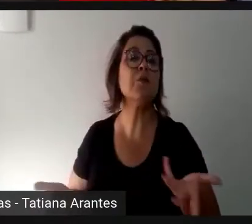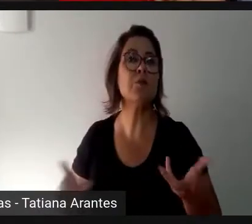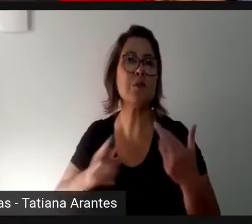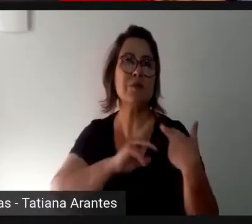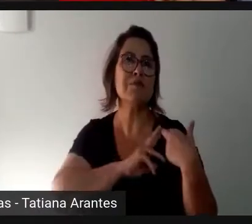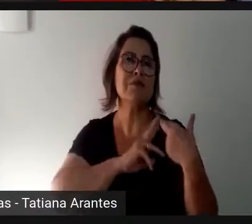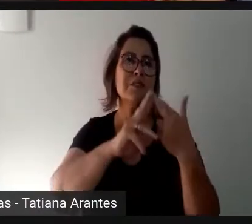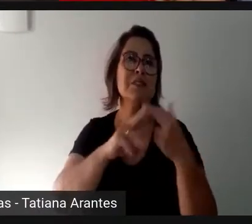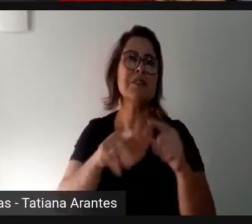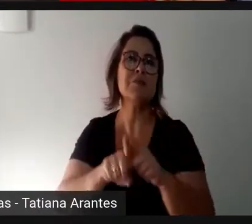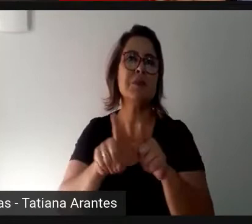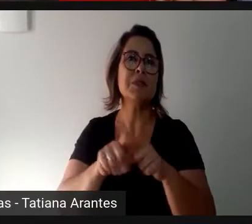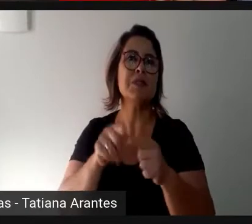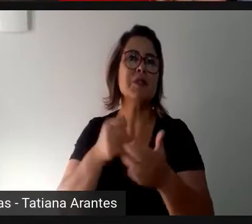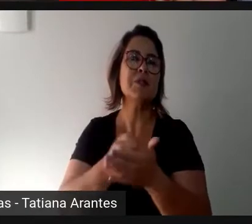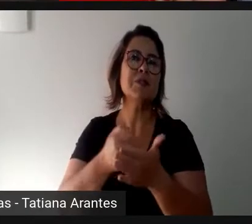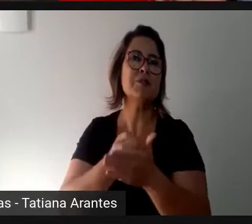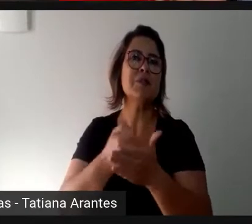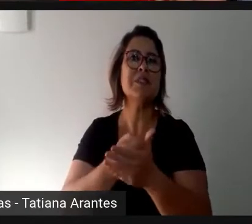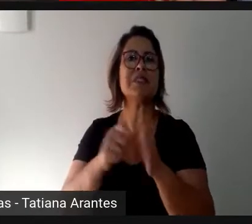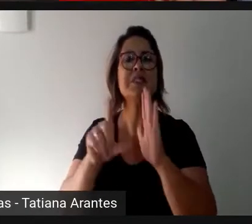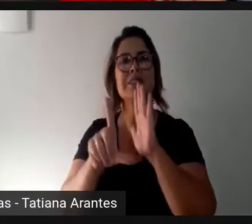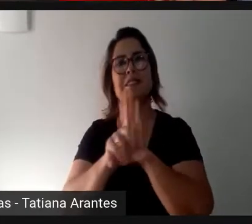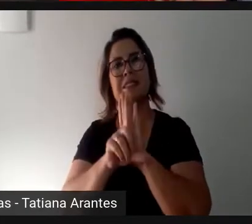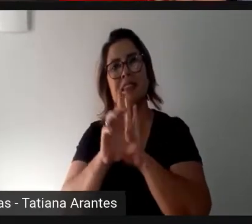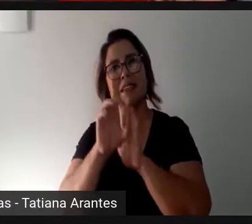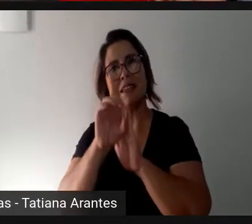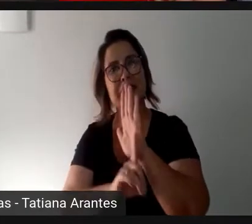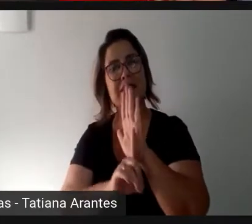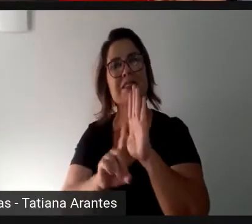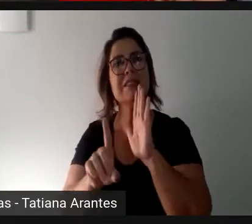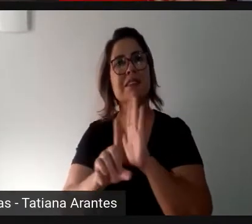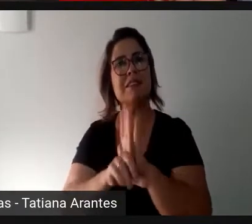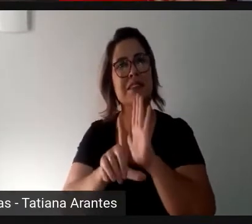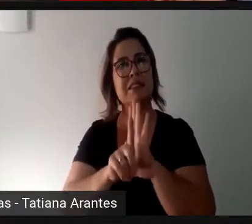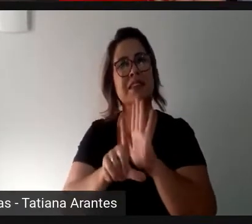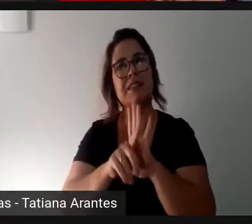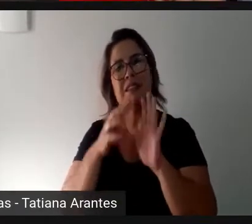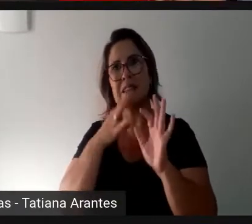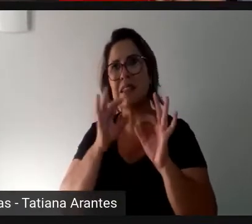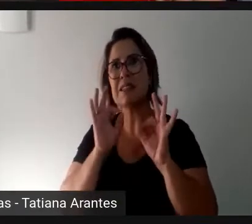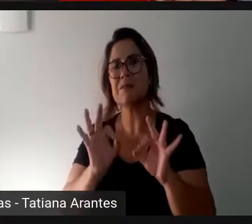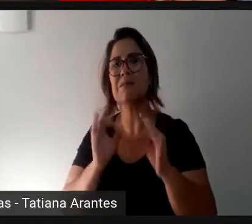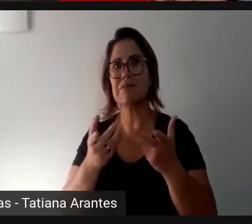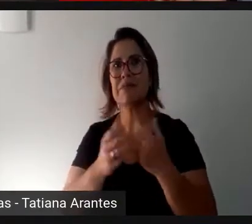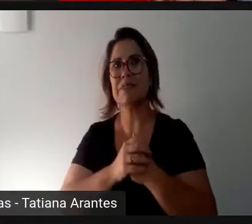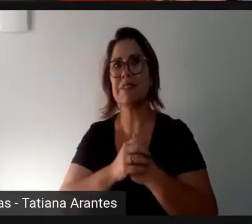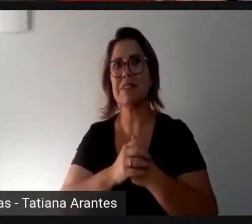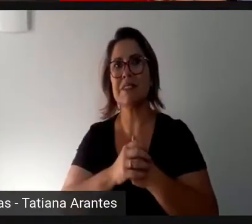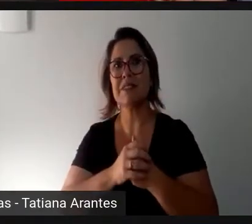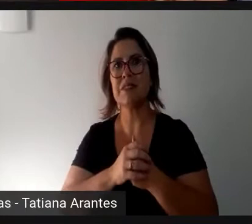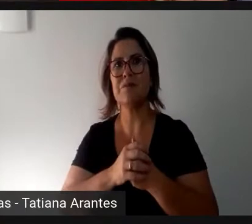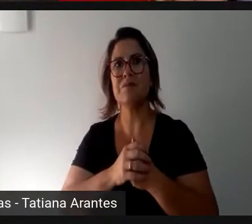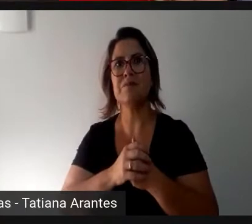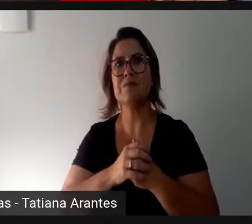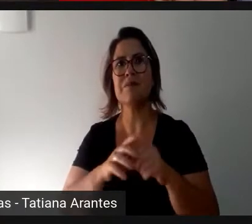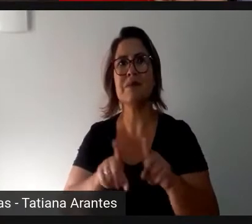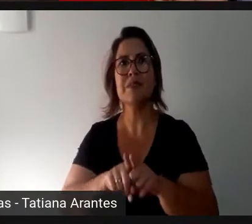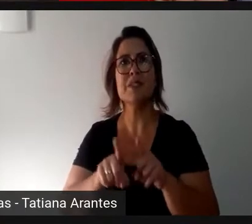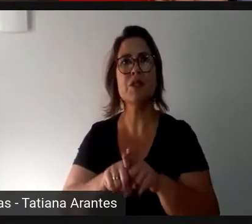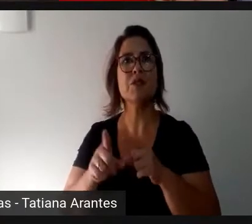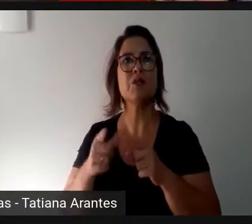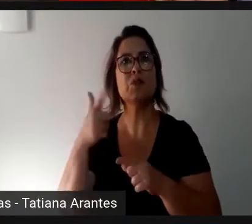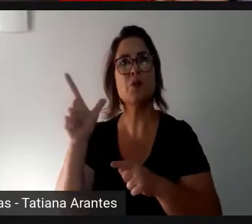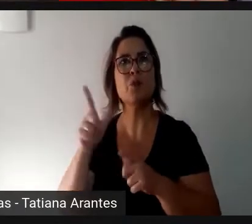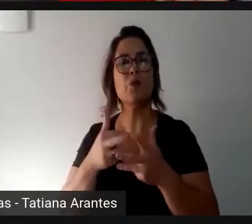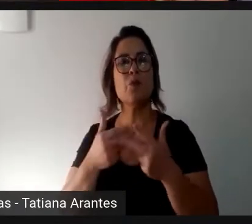infralegalmente, decretos, portarias e INs, como eu acho que o governo atual tem feito, e eu acho que está correto, tá? Tem uma IN nova agora de estudos preliminares, tem outra IN nova